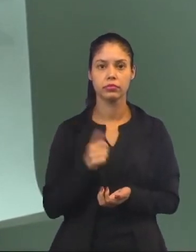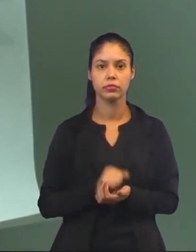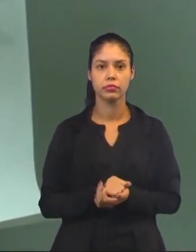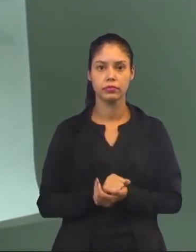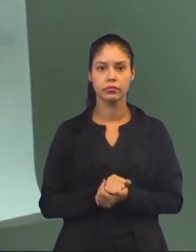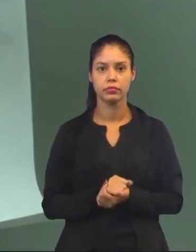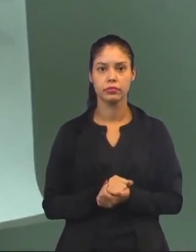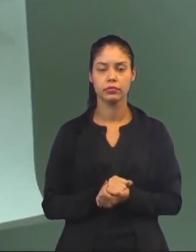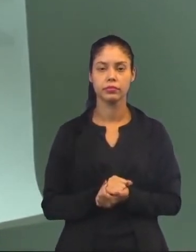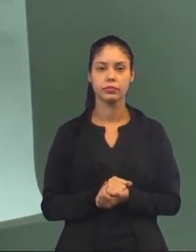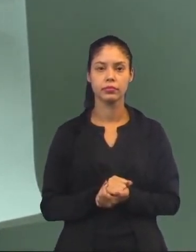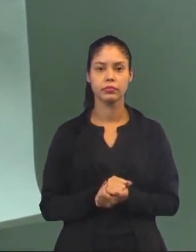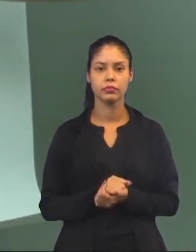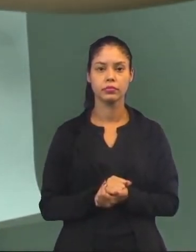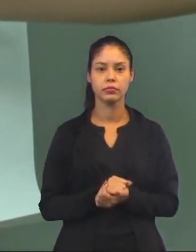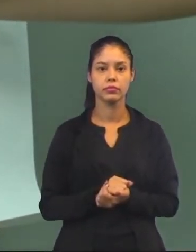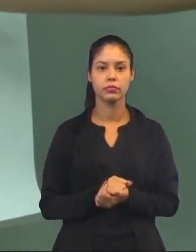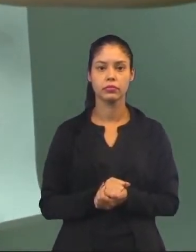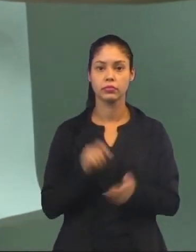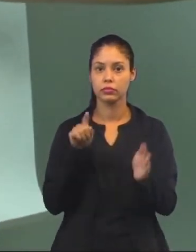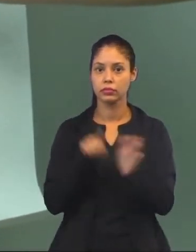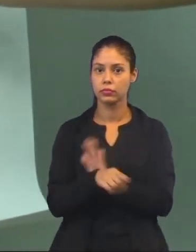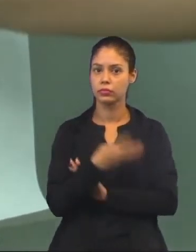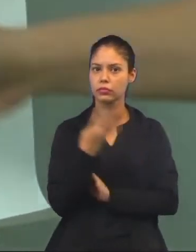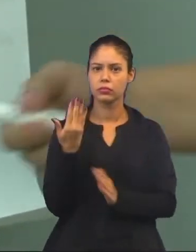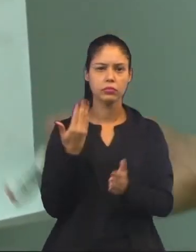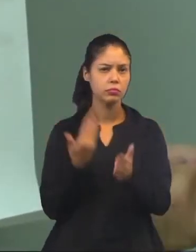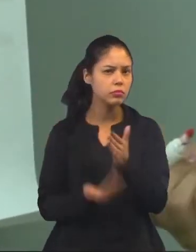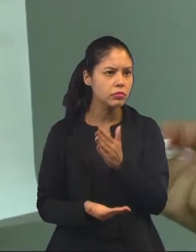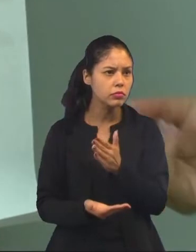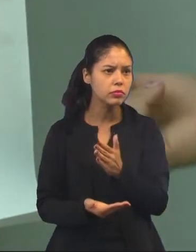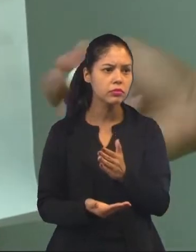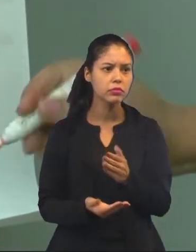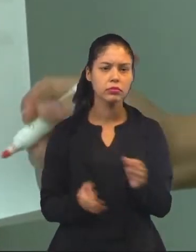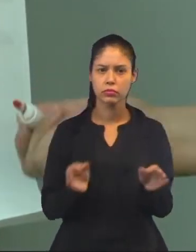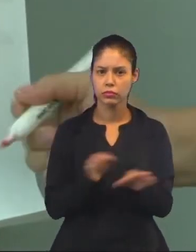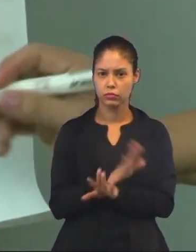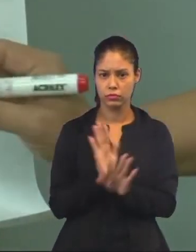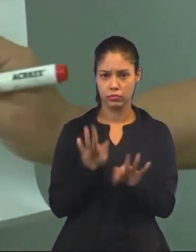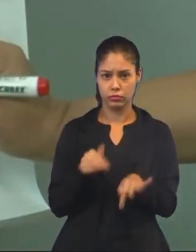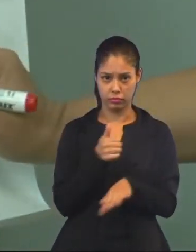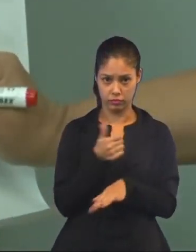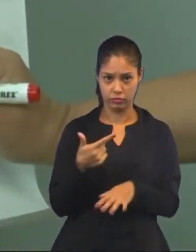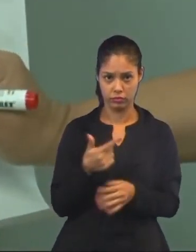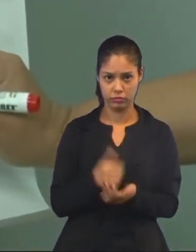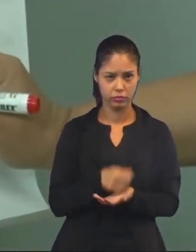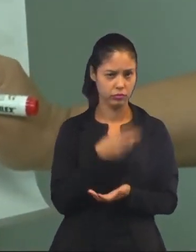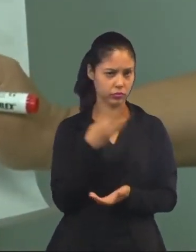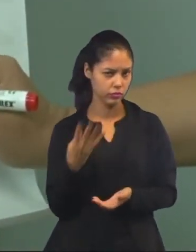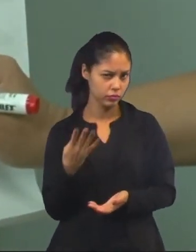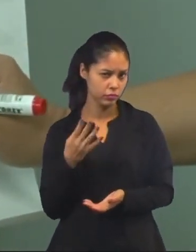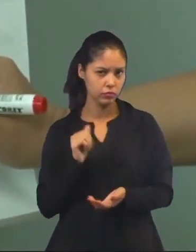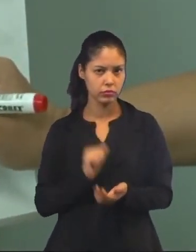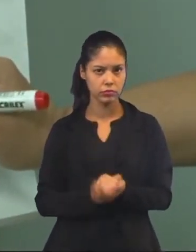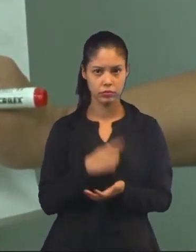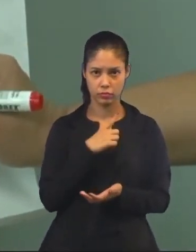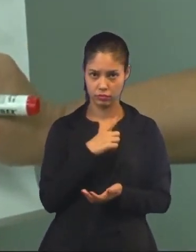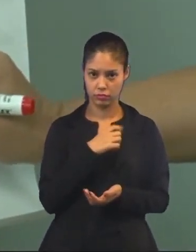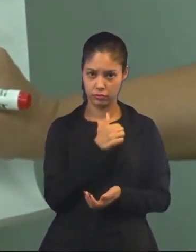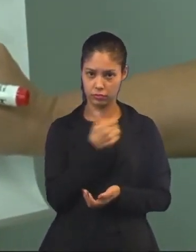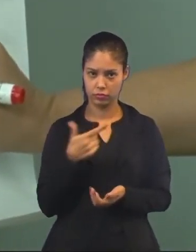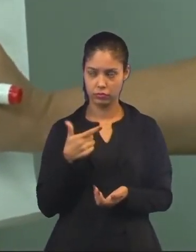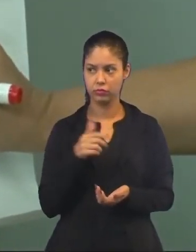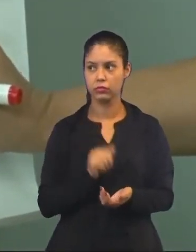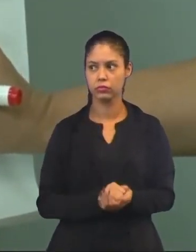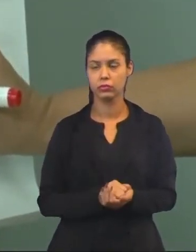com 12. E pergunta quantas ele perdeu. Ele termina o jogo com 12. Vamos lá, quantas unidades nós temos em